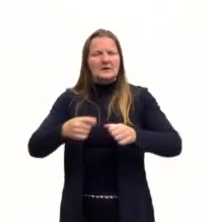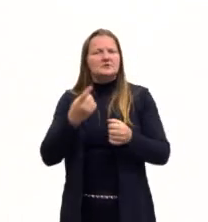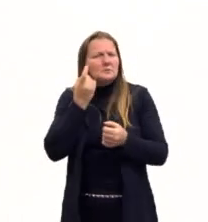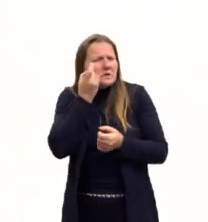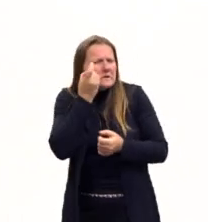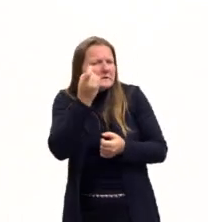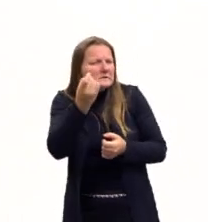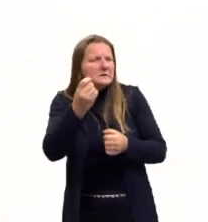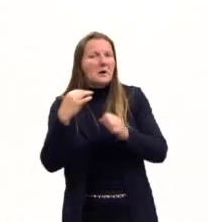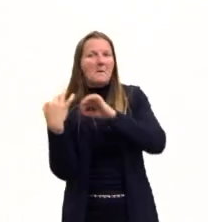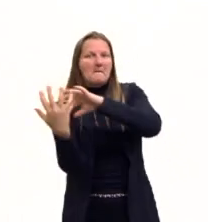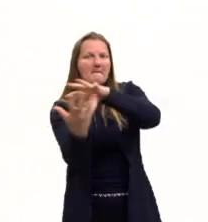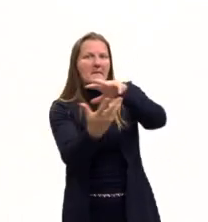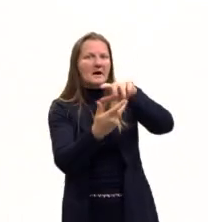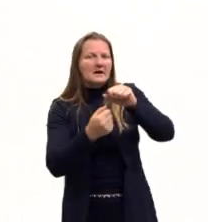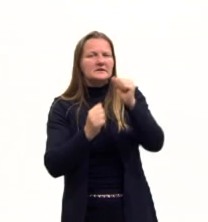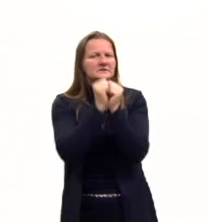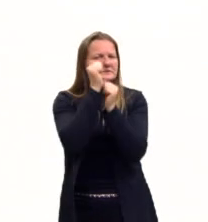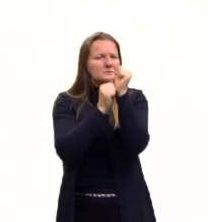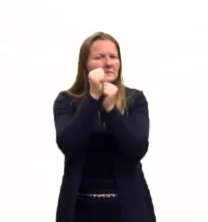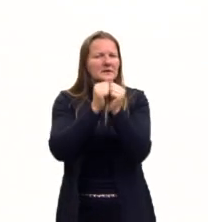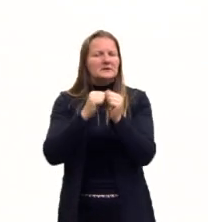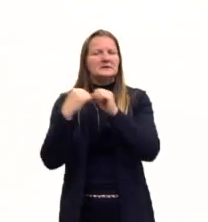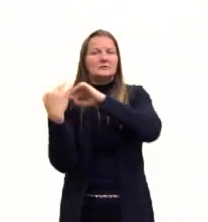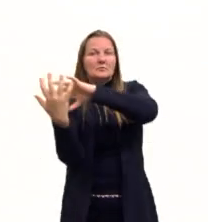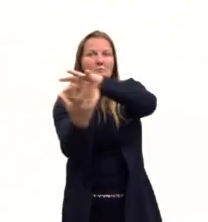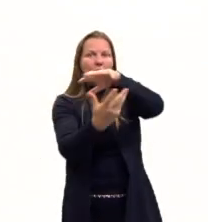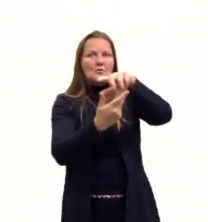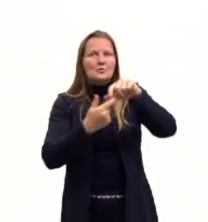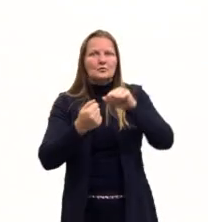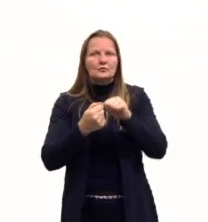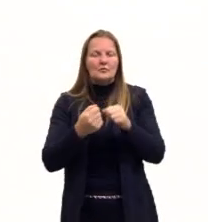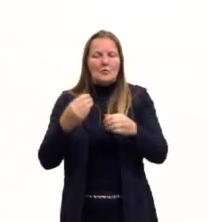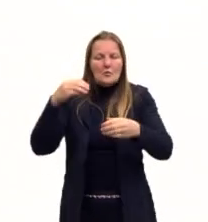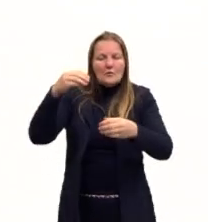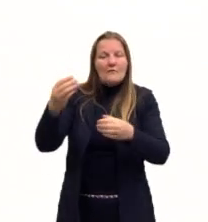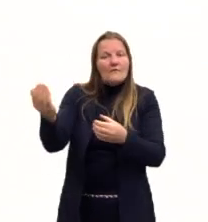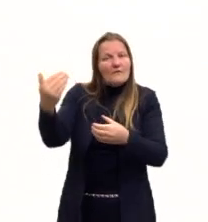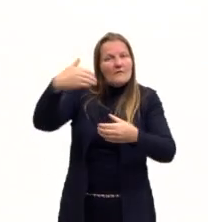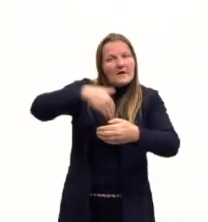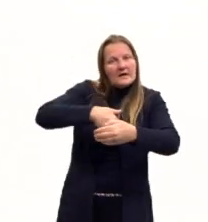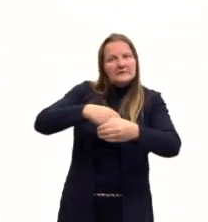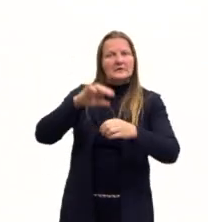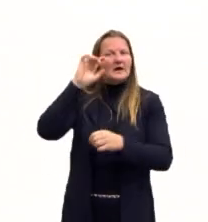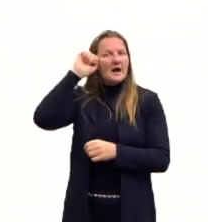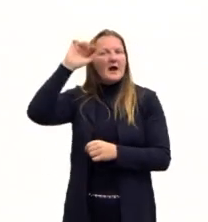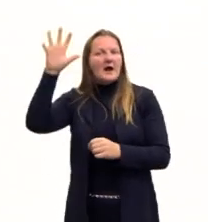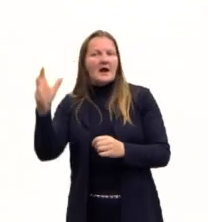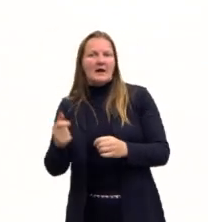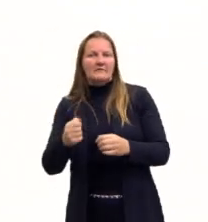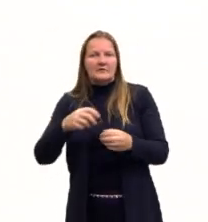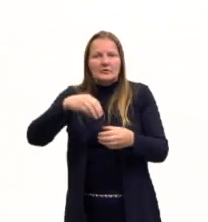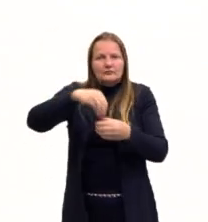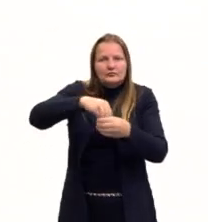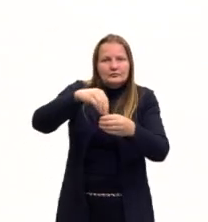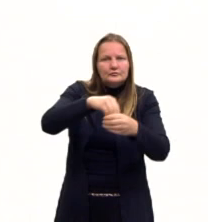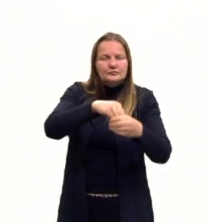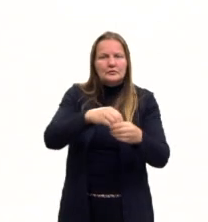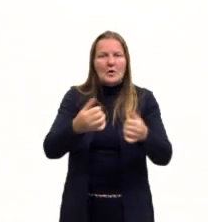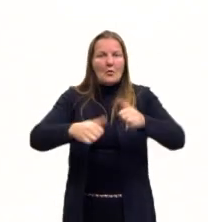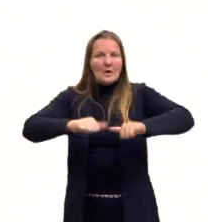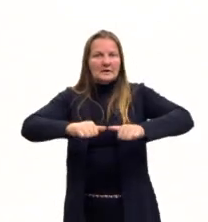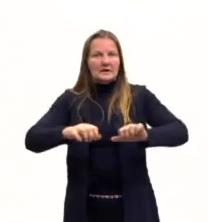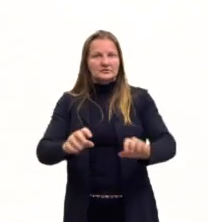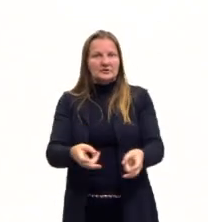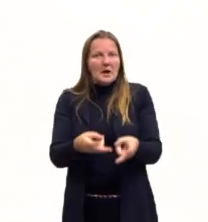né dessas dessas empresas que vem justamente para plantar né e tirar essa essa